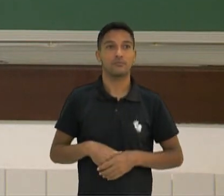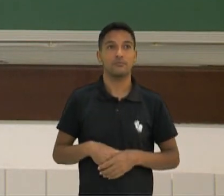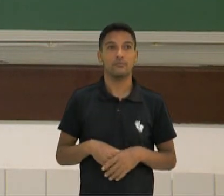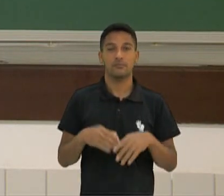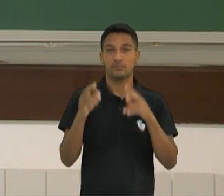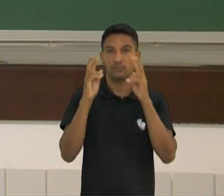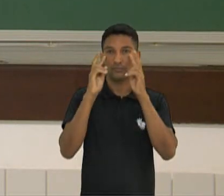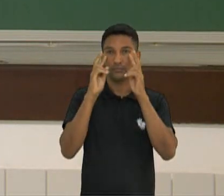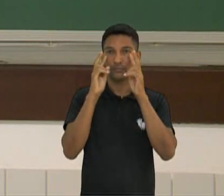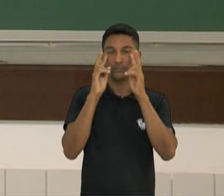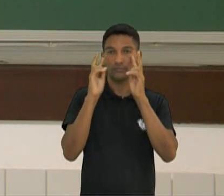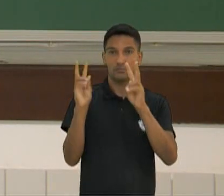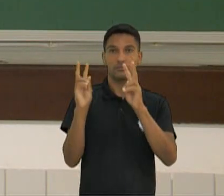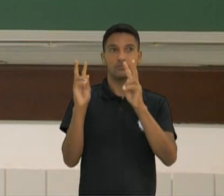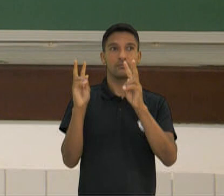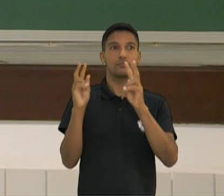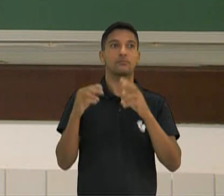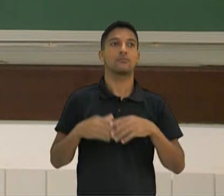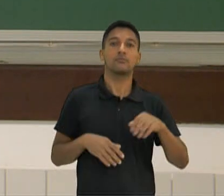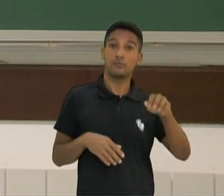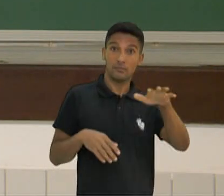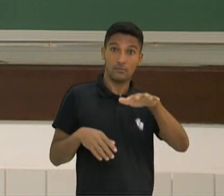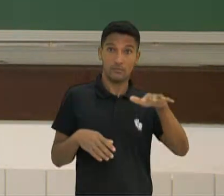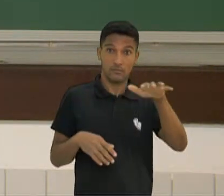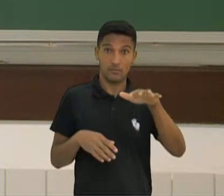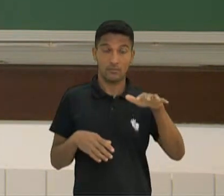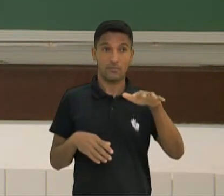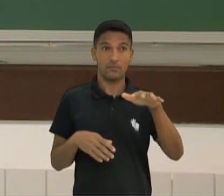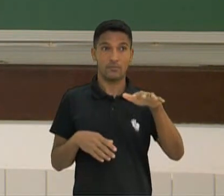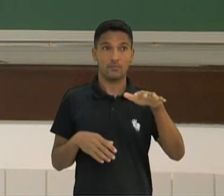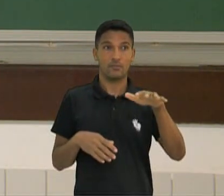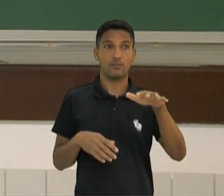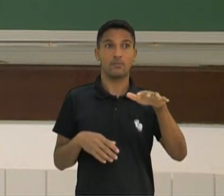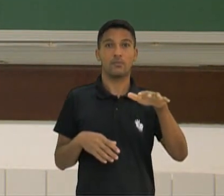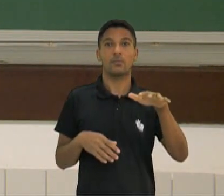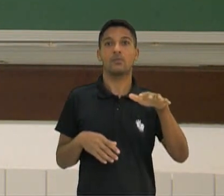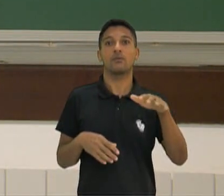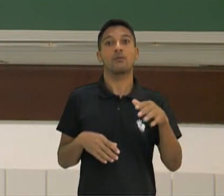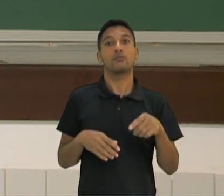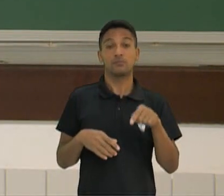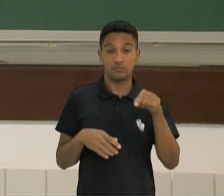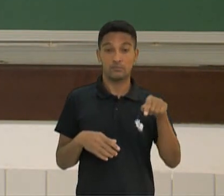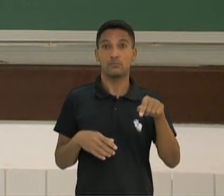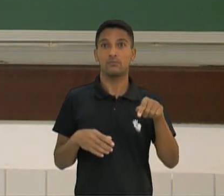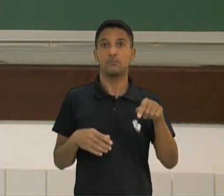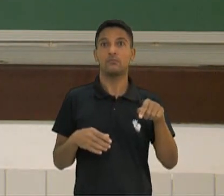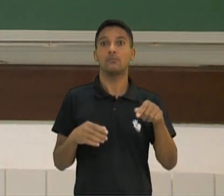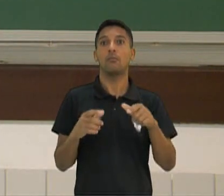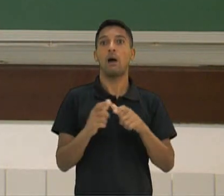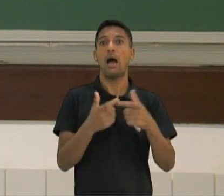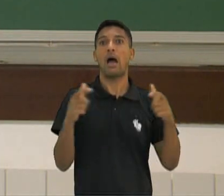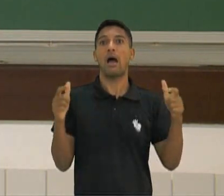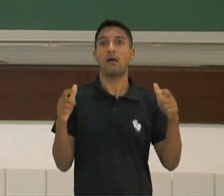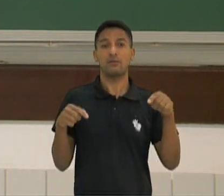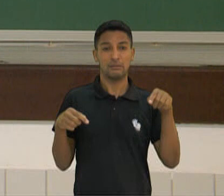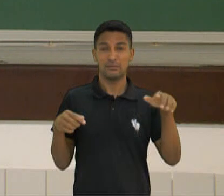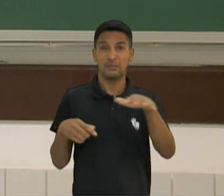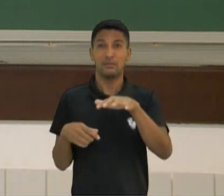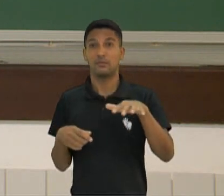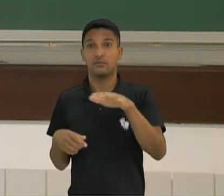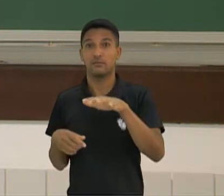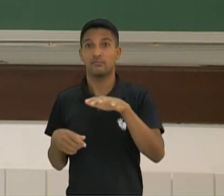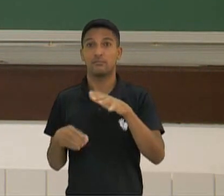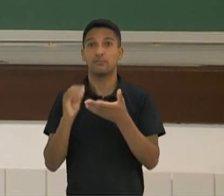percebemos um volume grande de área e a aparente ausência de água. Só que quando vemos essa